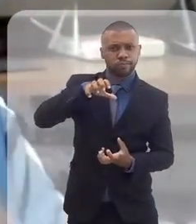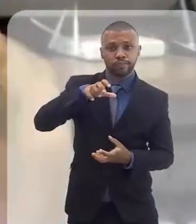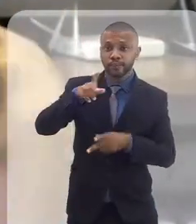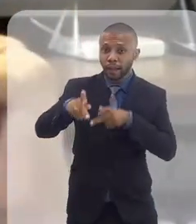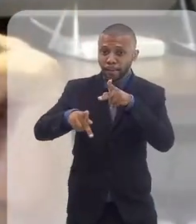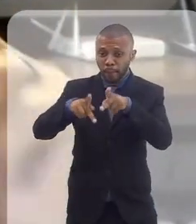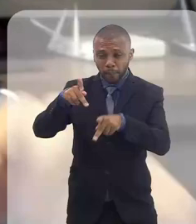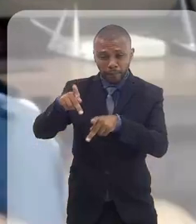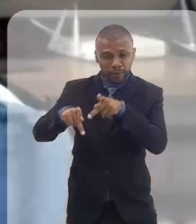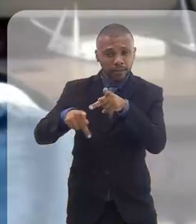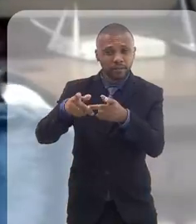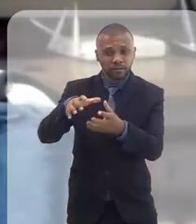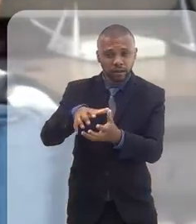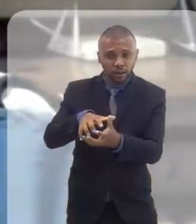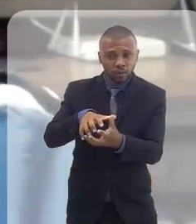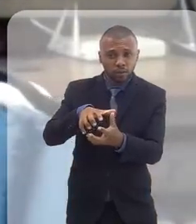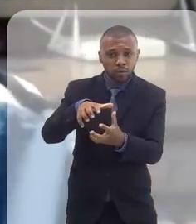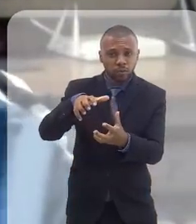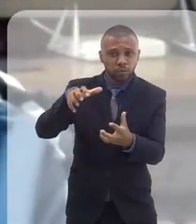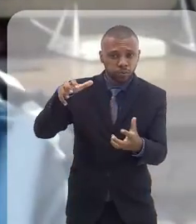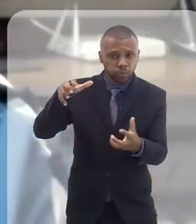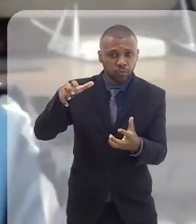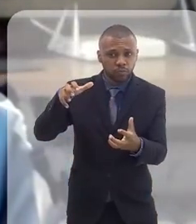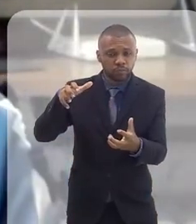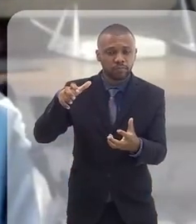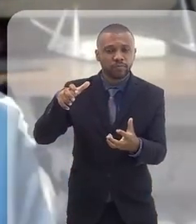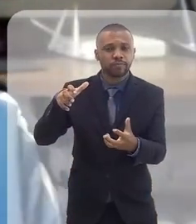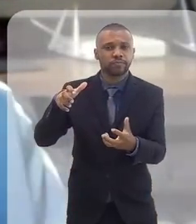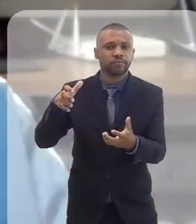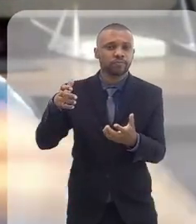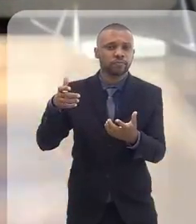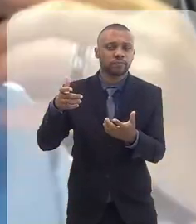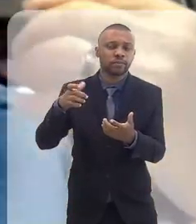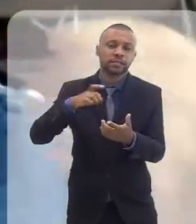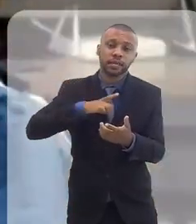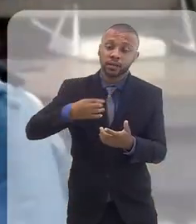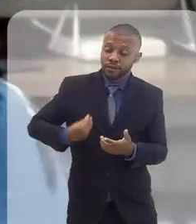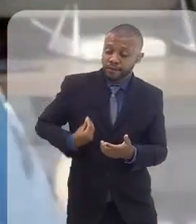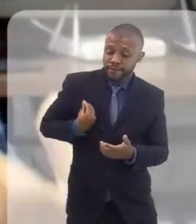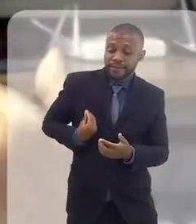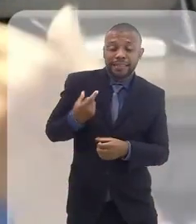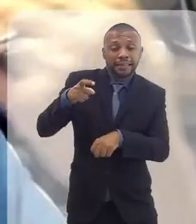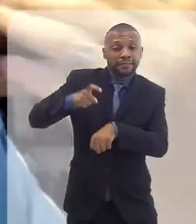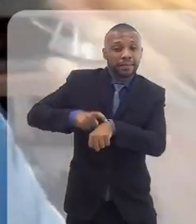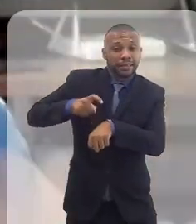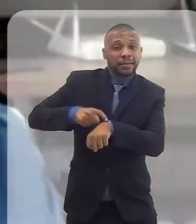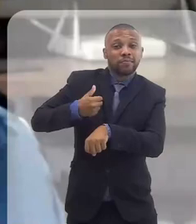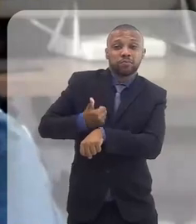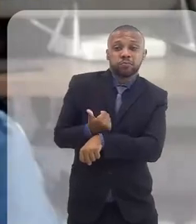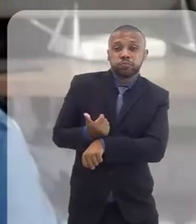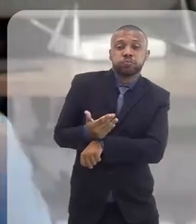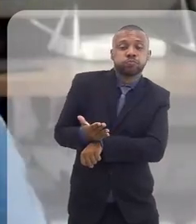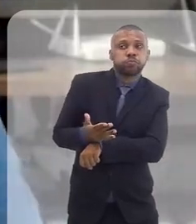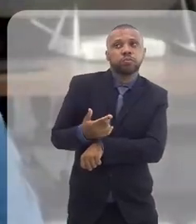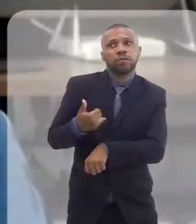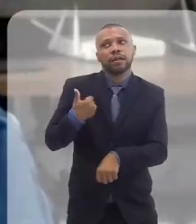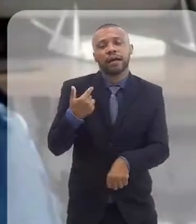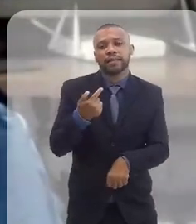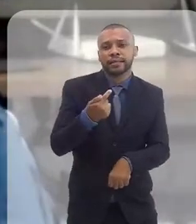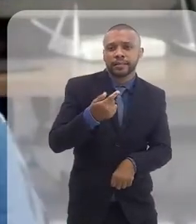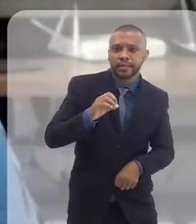velhos, a população está envelhecendo, ficando mais, quer